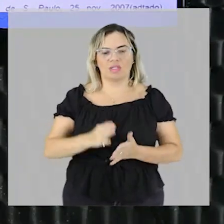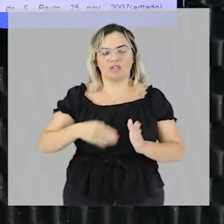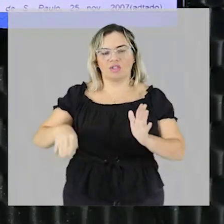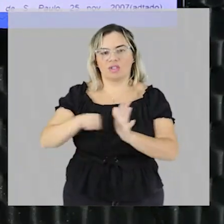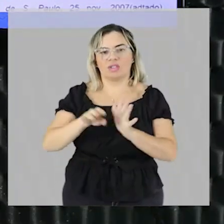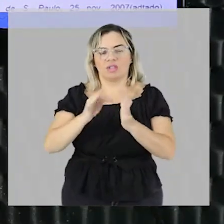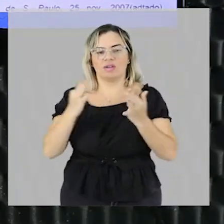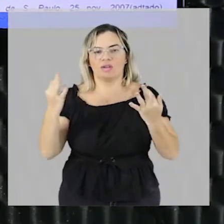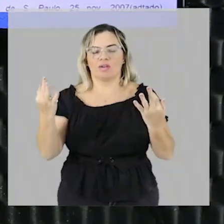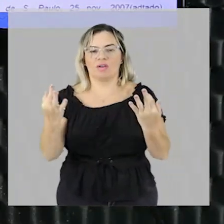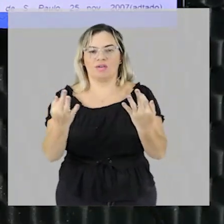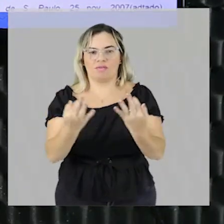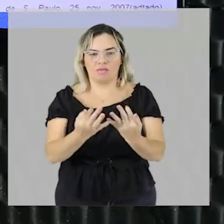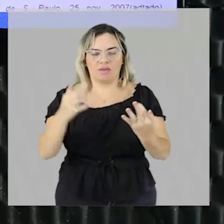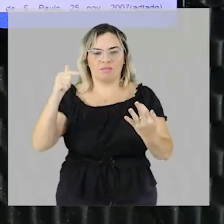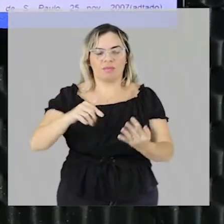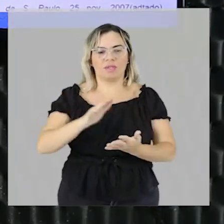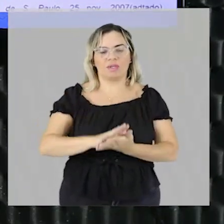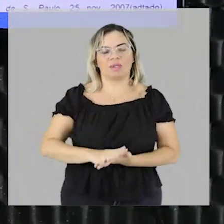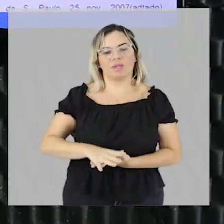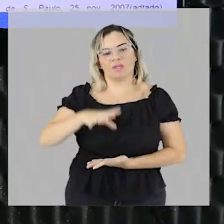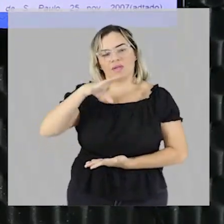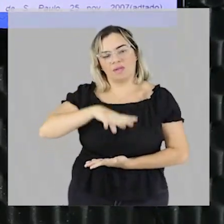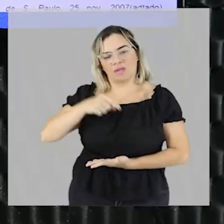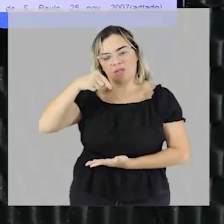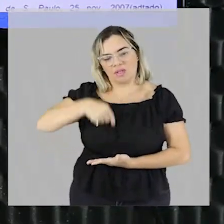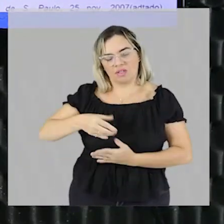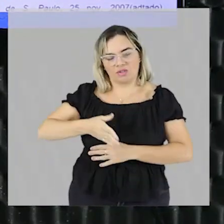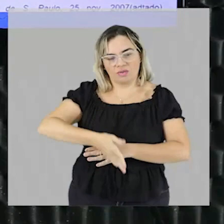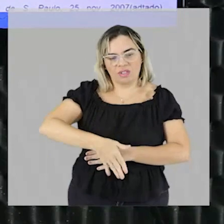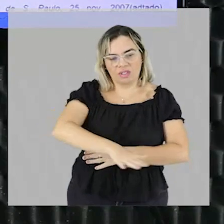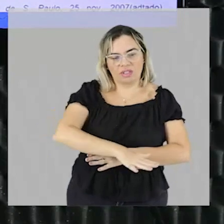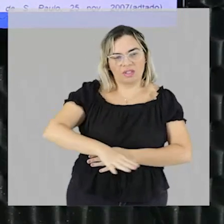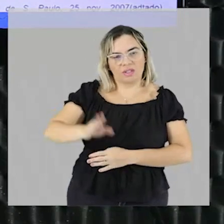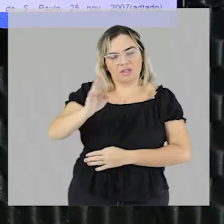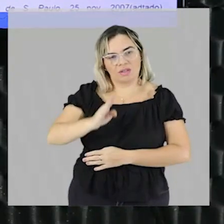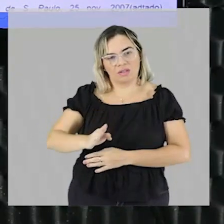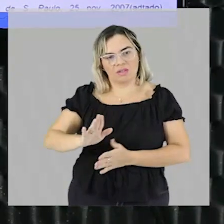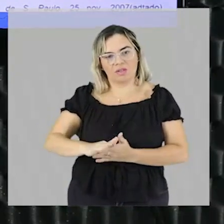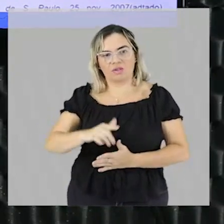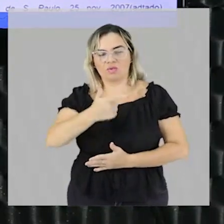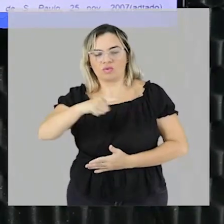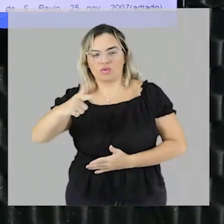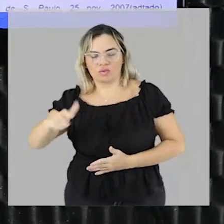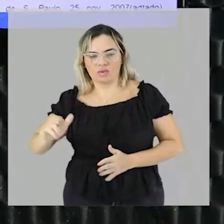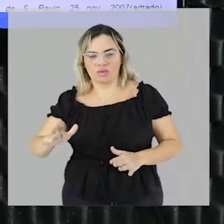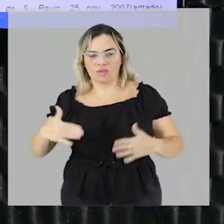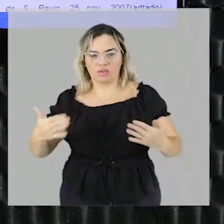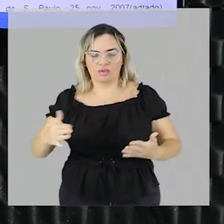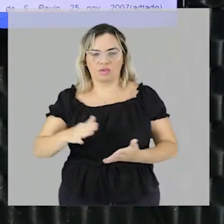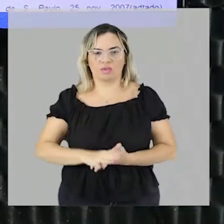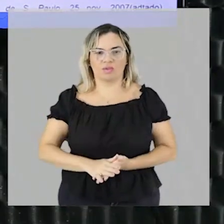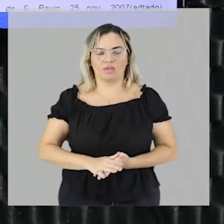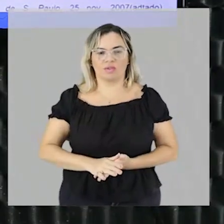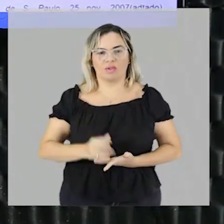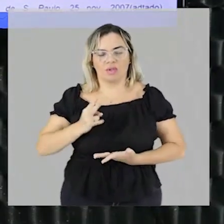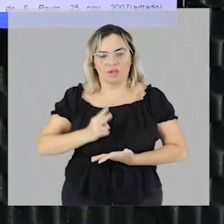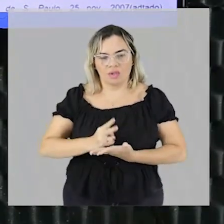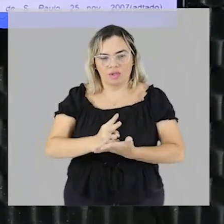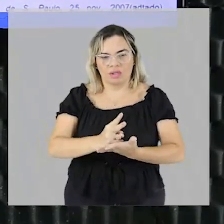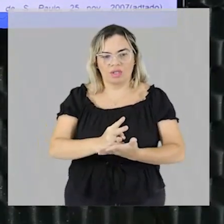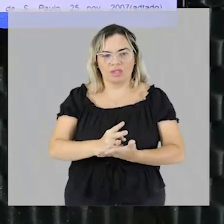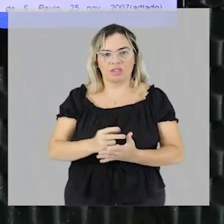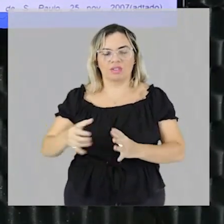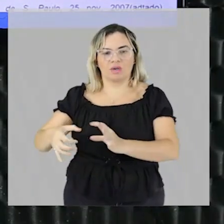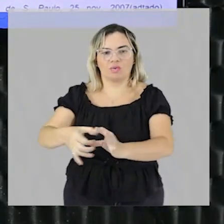parar no Brasil, caso não se tivesse essa burocracia portuguesa, aqui, que ela que teria mantido a unidade